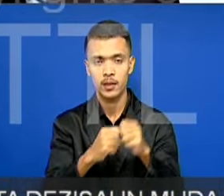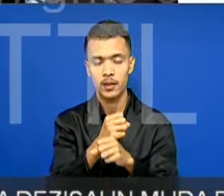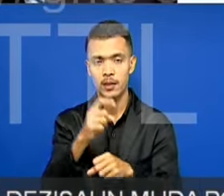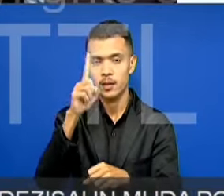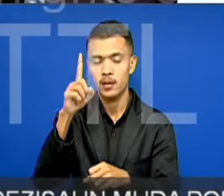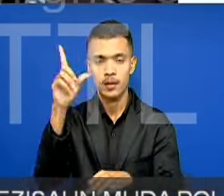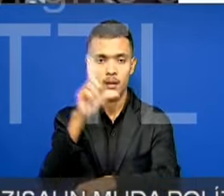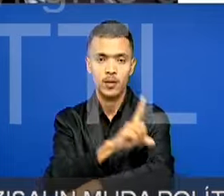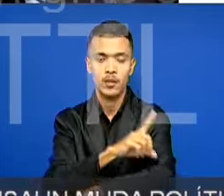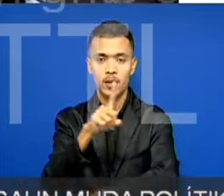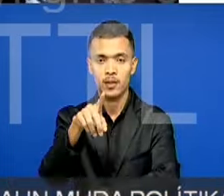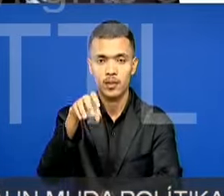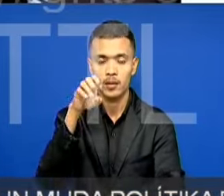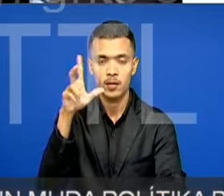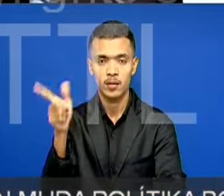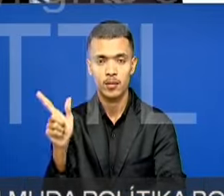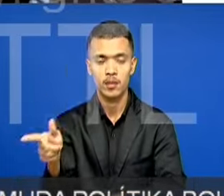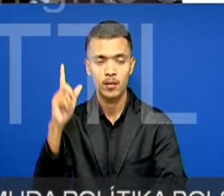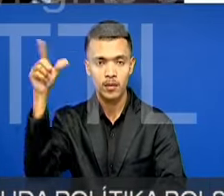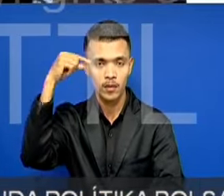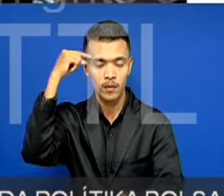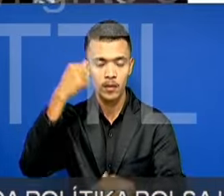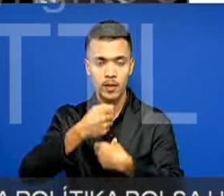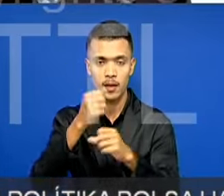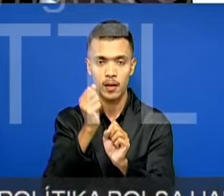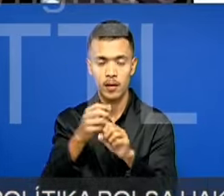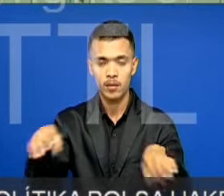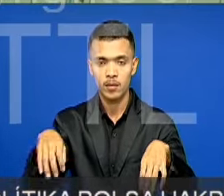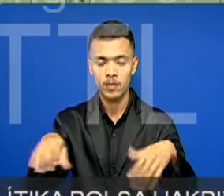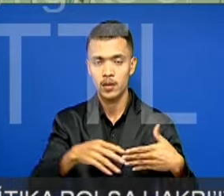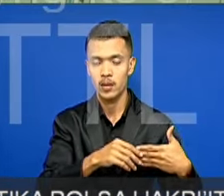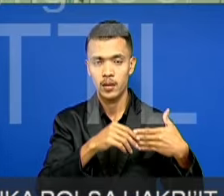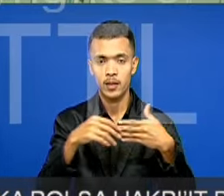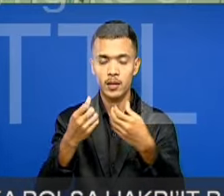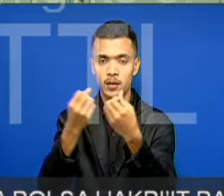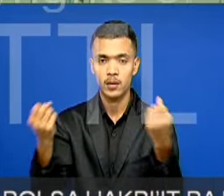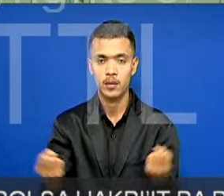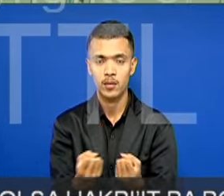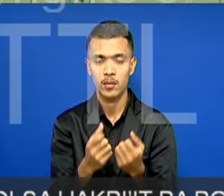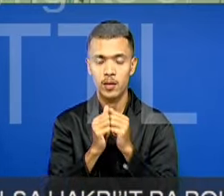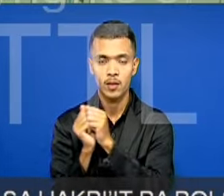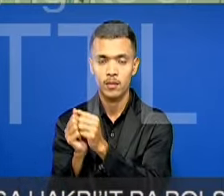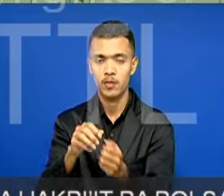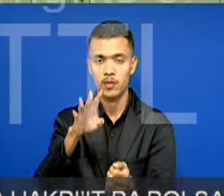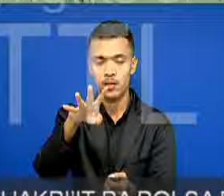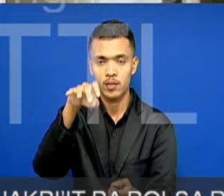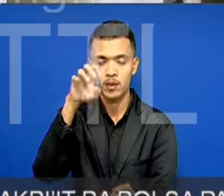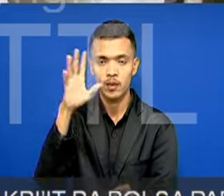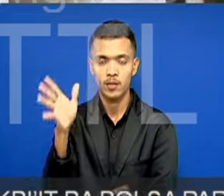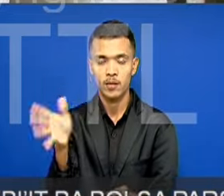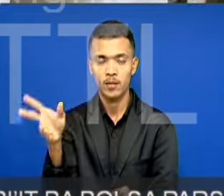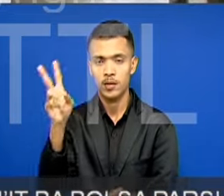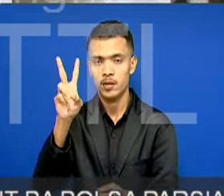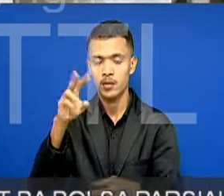loron atusida rua nulo nelaran. Governo halo serviço belição liderança suku. E suku hamutu katusat lima nulo resindrua.